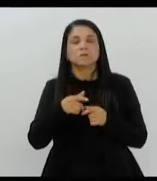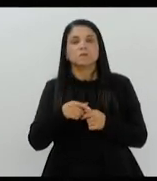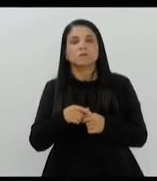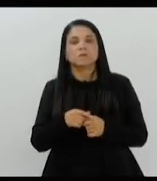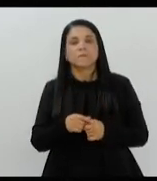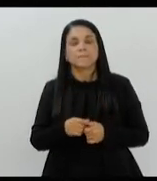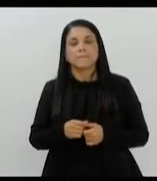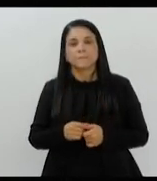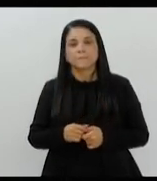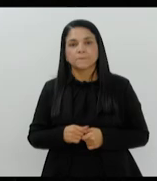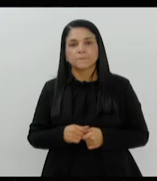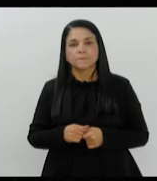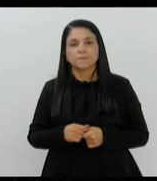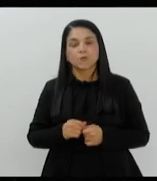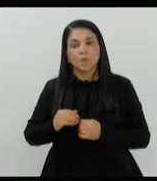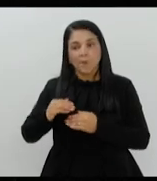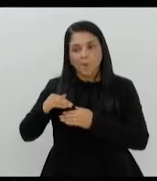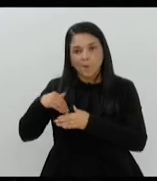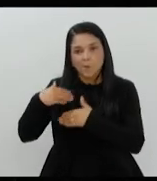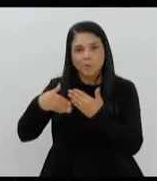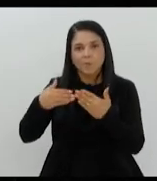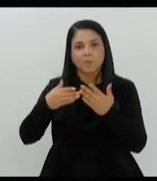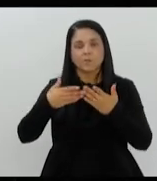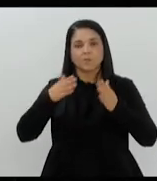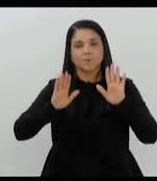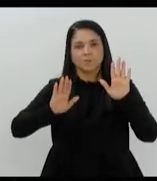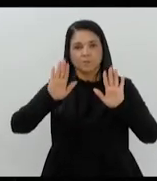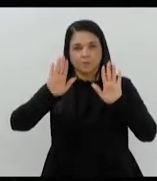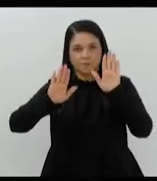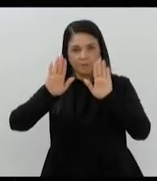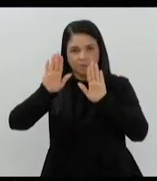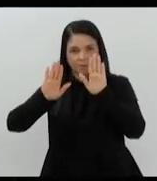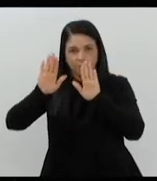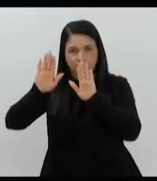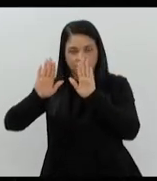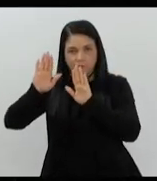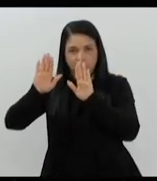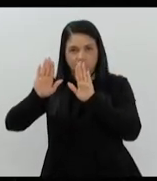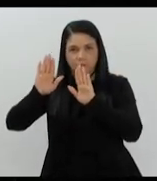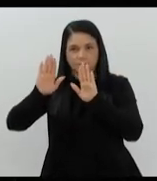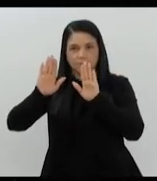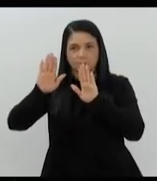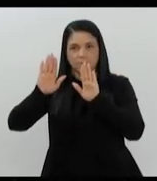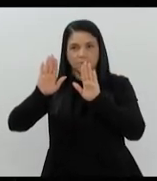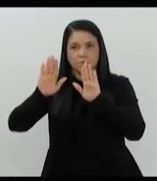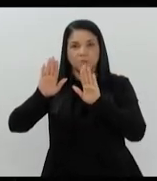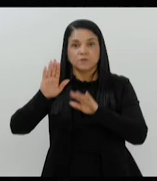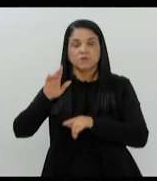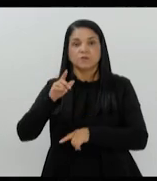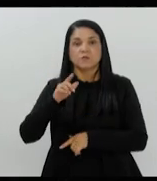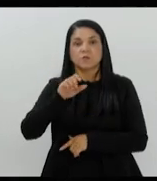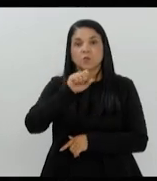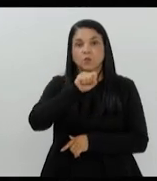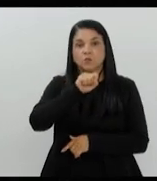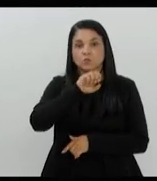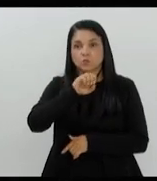o procedimento licitatório de 800 milhões de